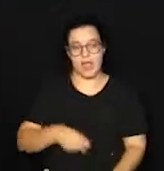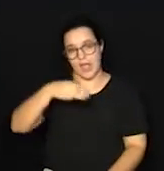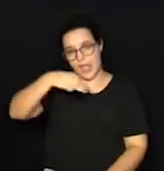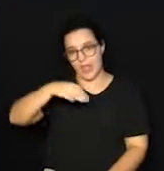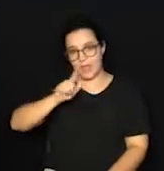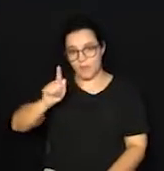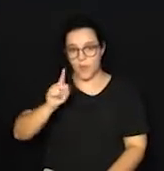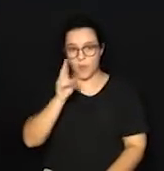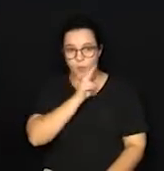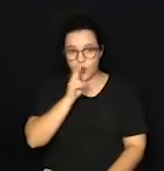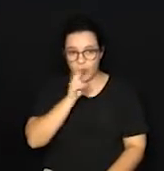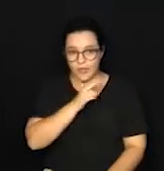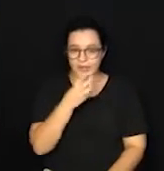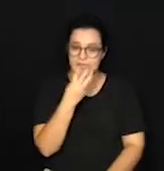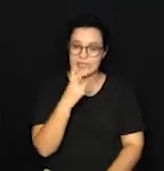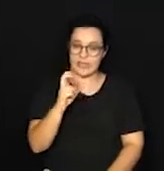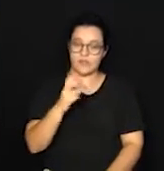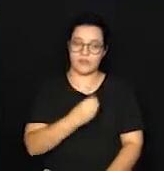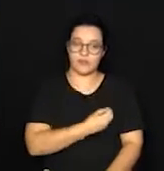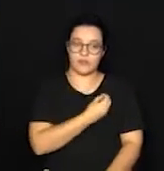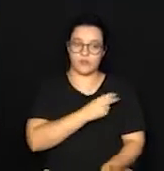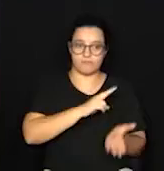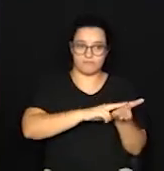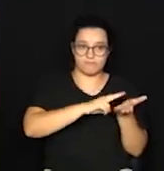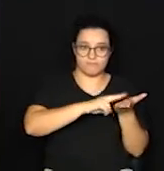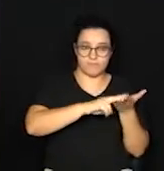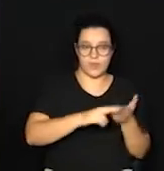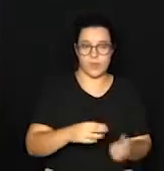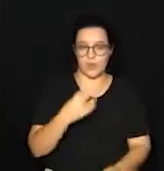emergência, 35 ocupados, uma taxa de